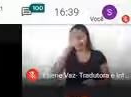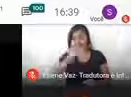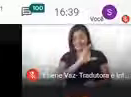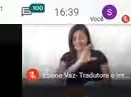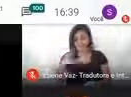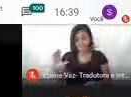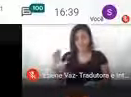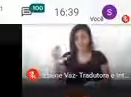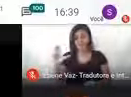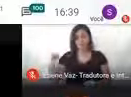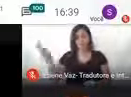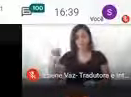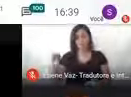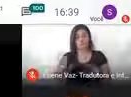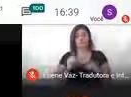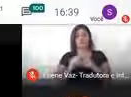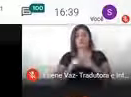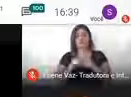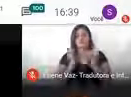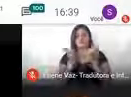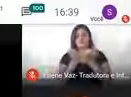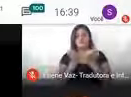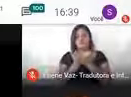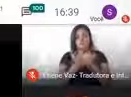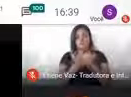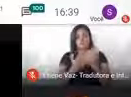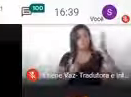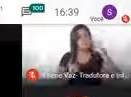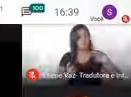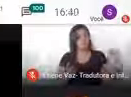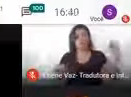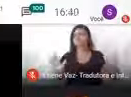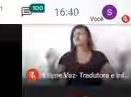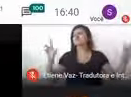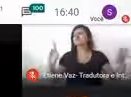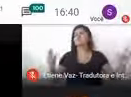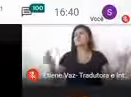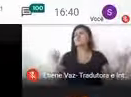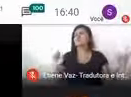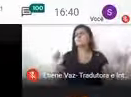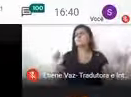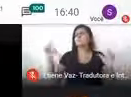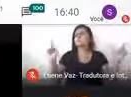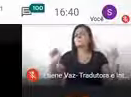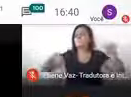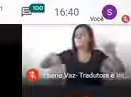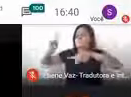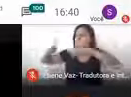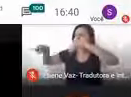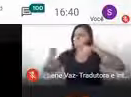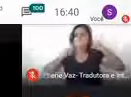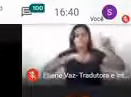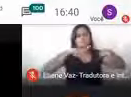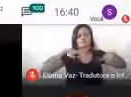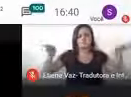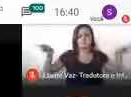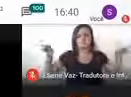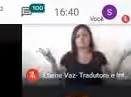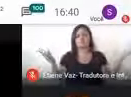se propôs a fazer justamente isso, né, um estudo que faz diferença entre falar de católicos, evangélicos